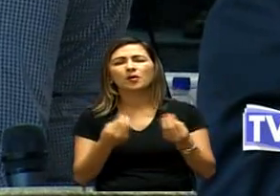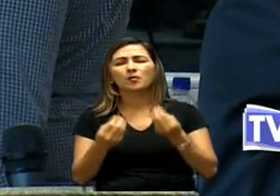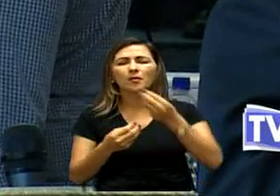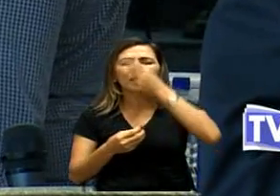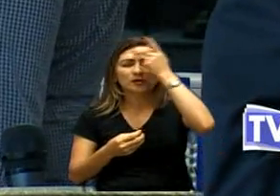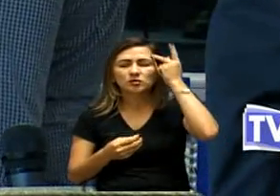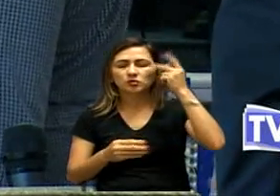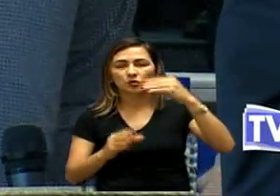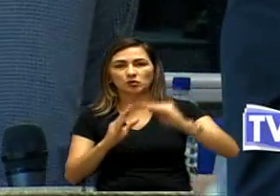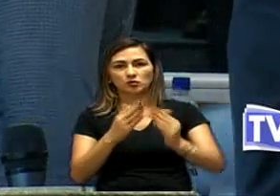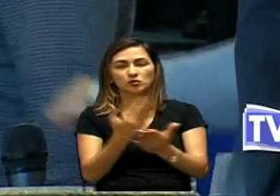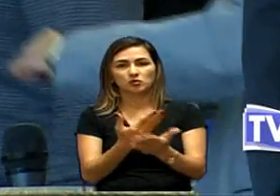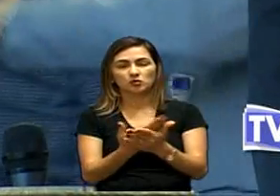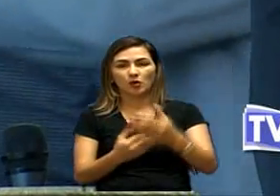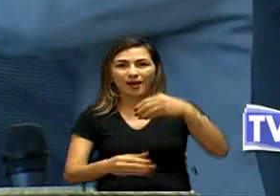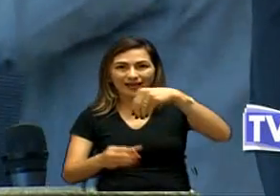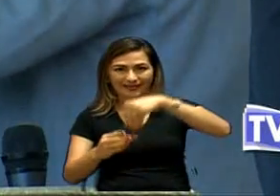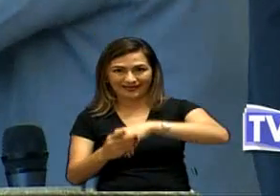caseiros